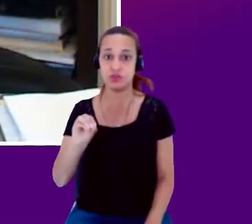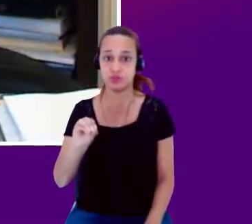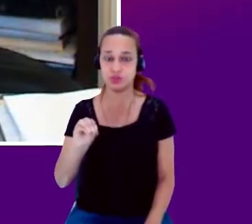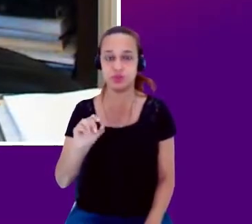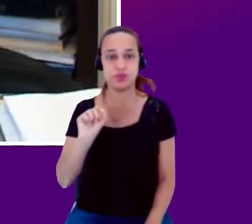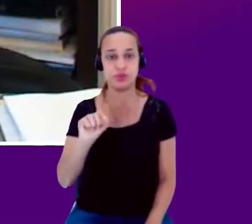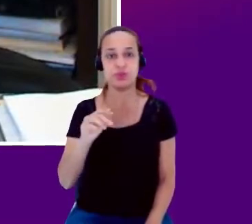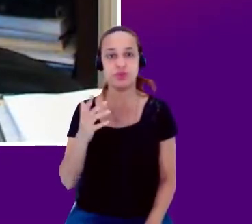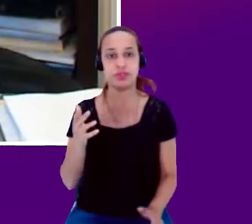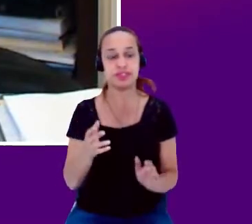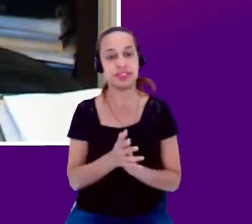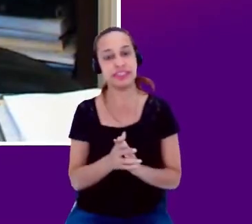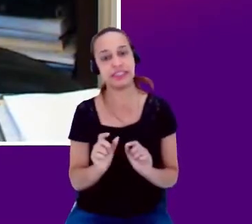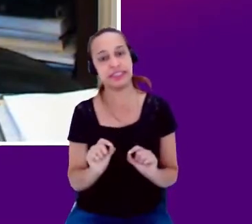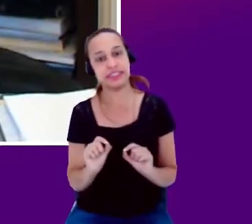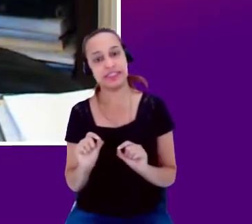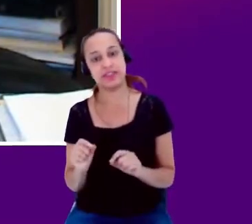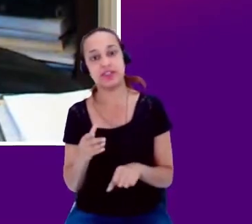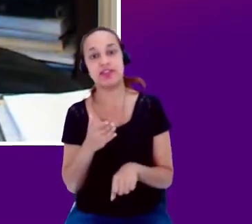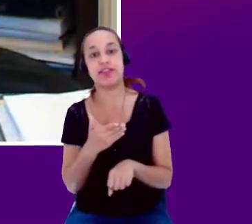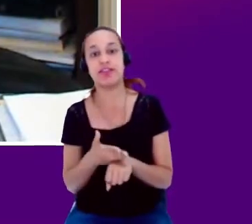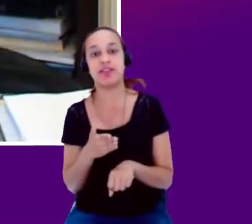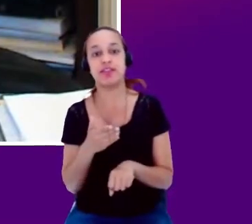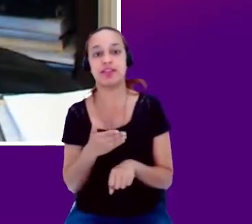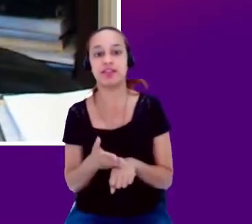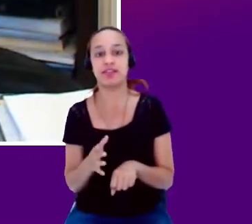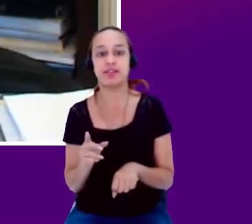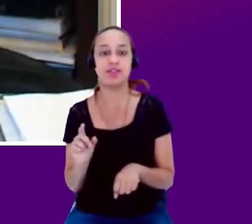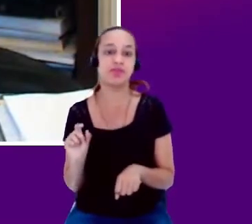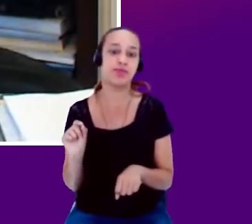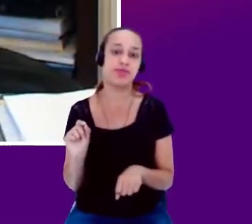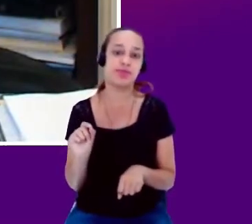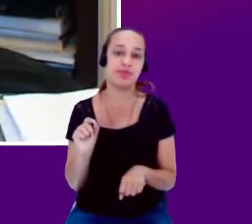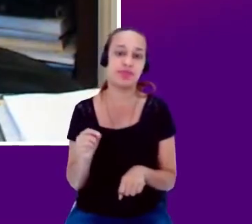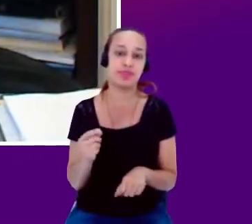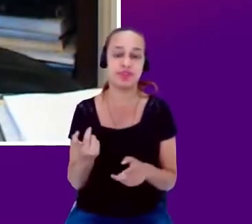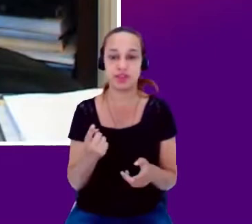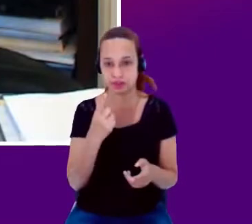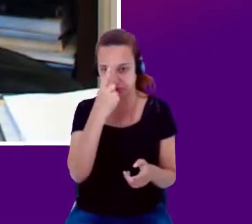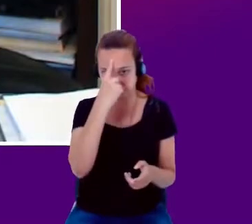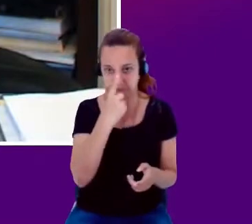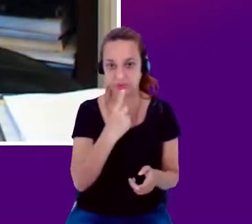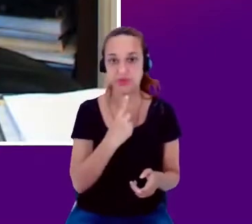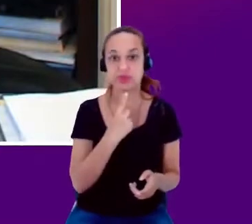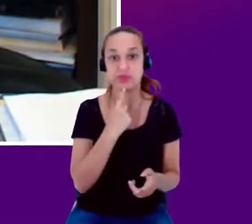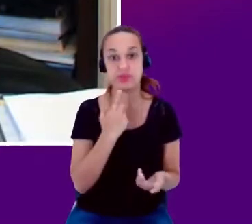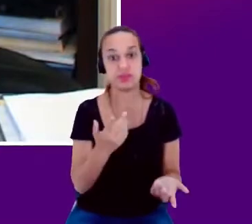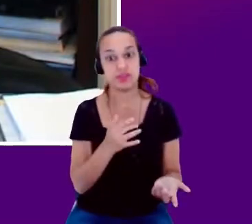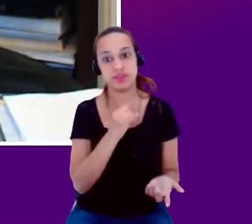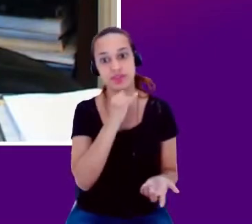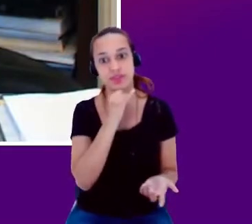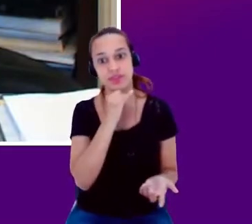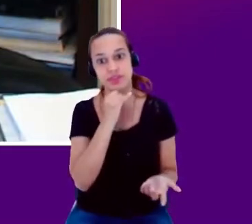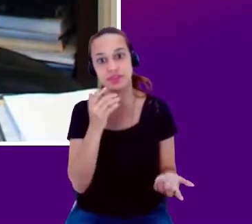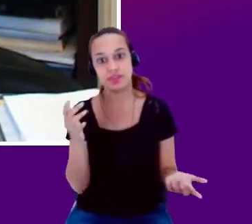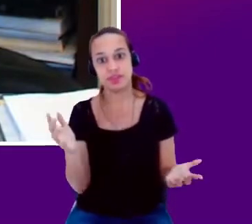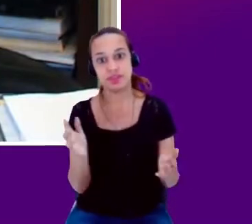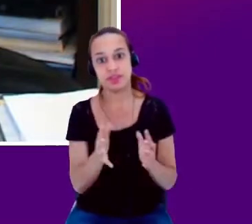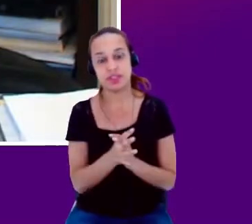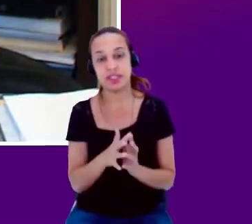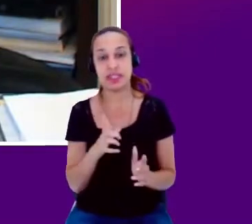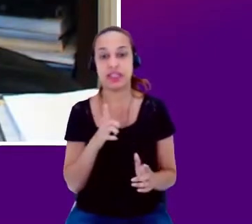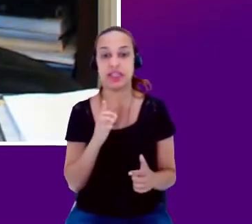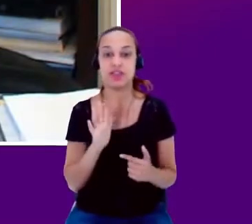os algoritmos são treinados a partir do reconhecimento facial, por exemplo, e acabam tendo uma amostra